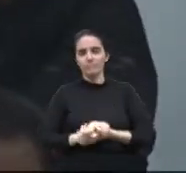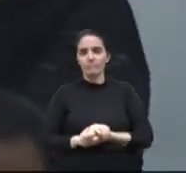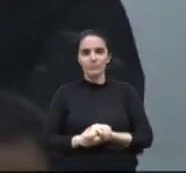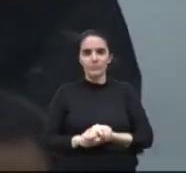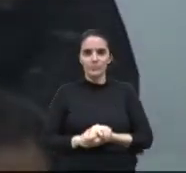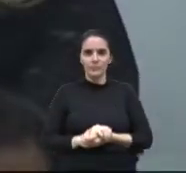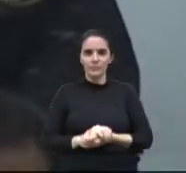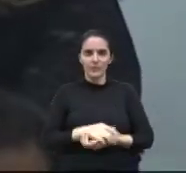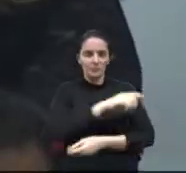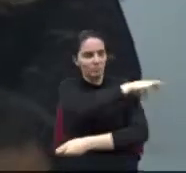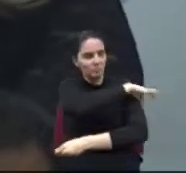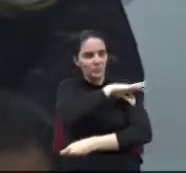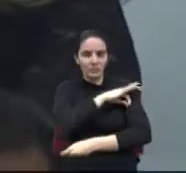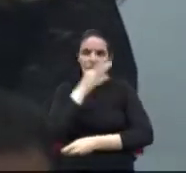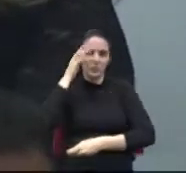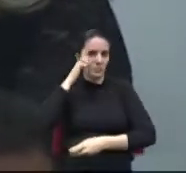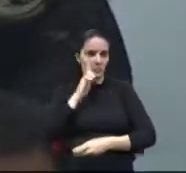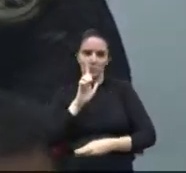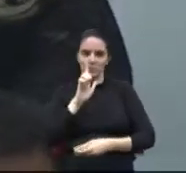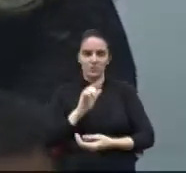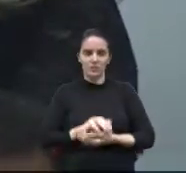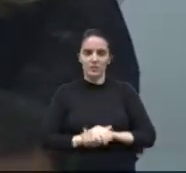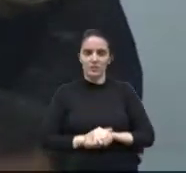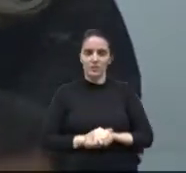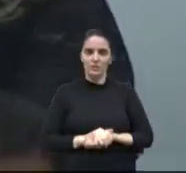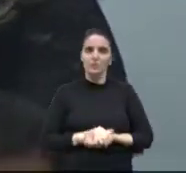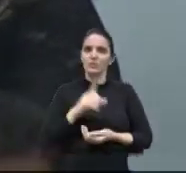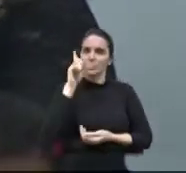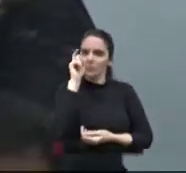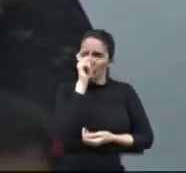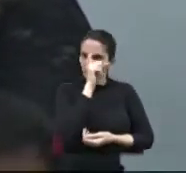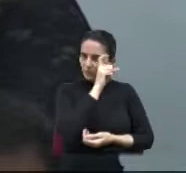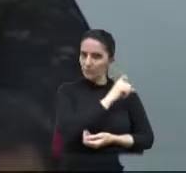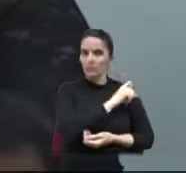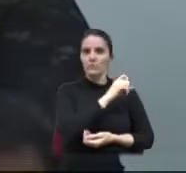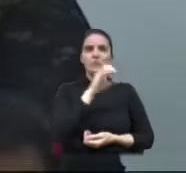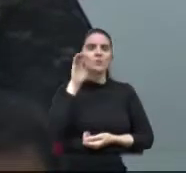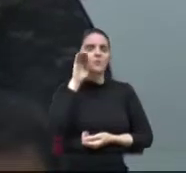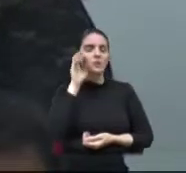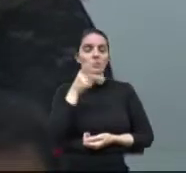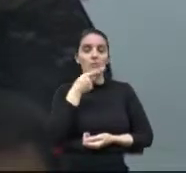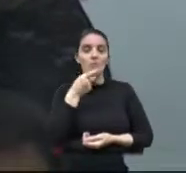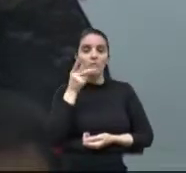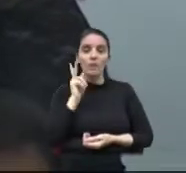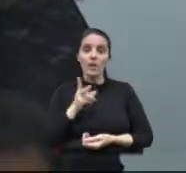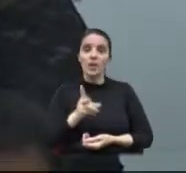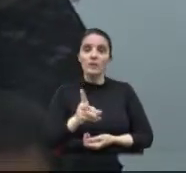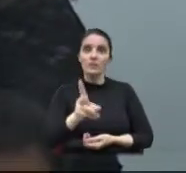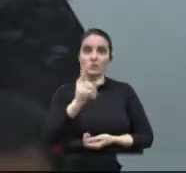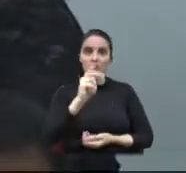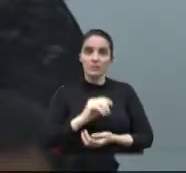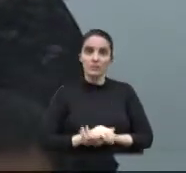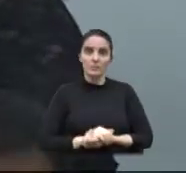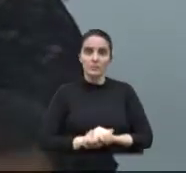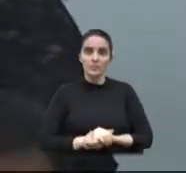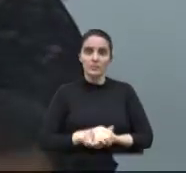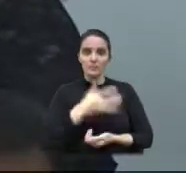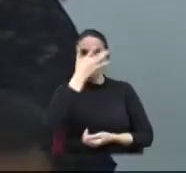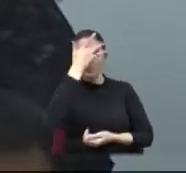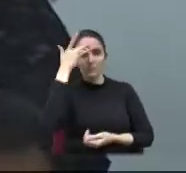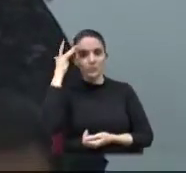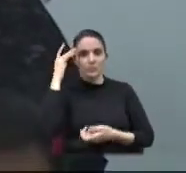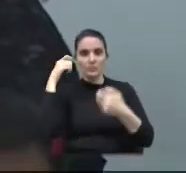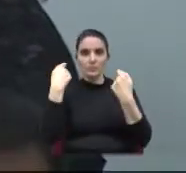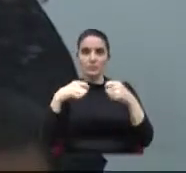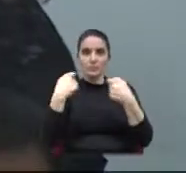Então, a situação é precária e eu vou falar isso aqui sempre. Com as pessoas mais necessitadas,